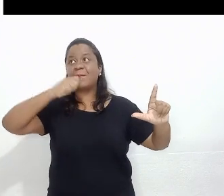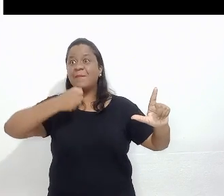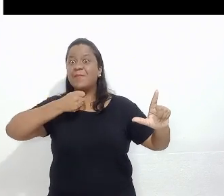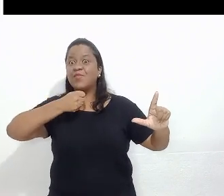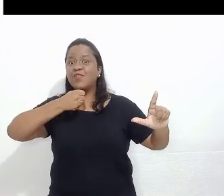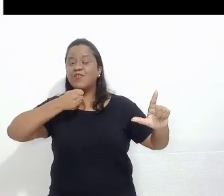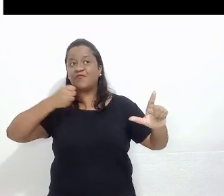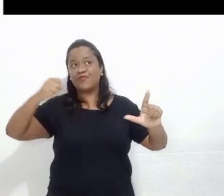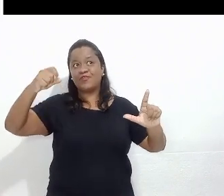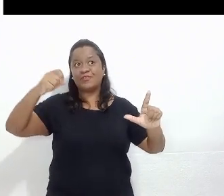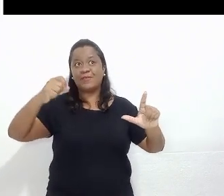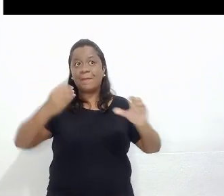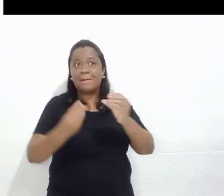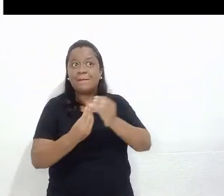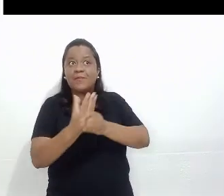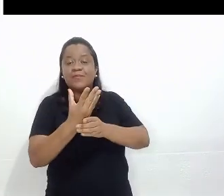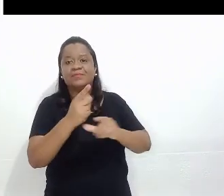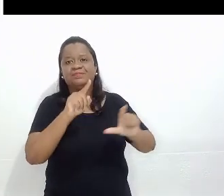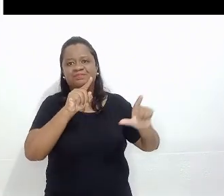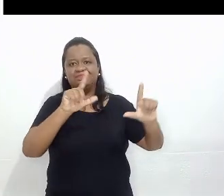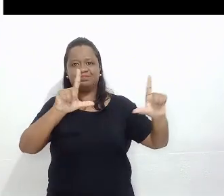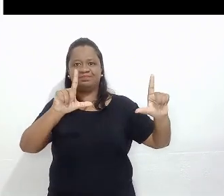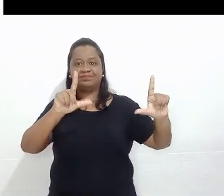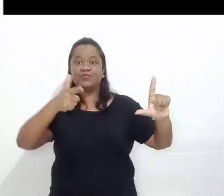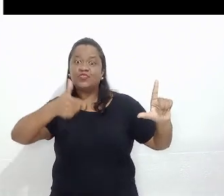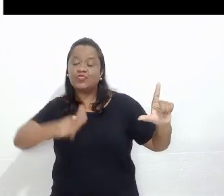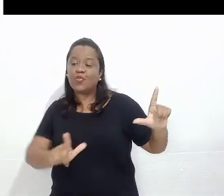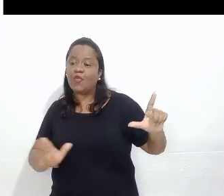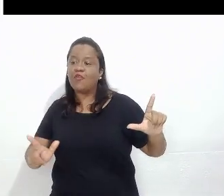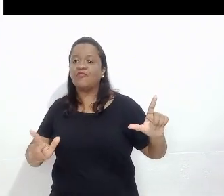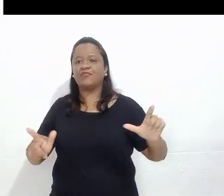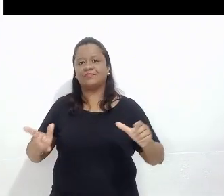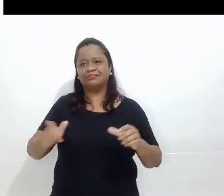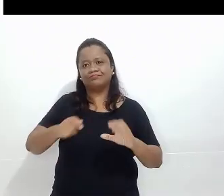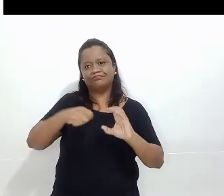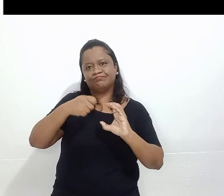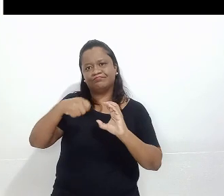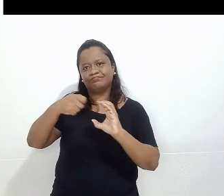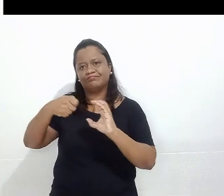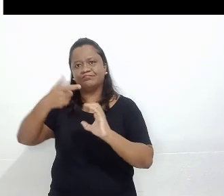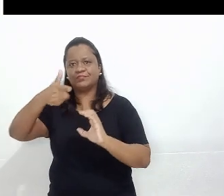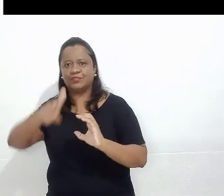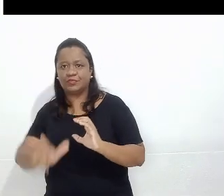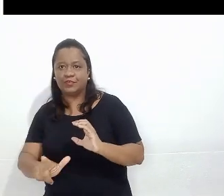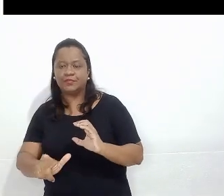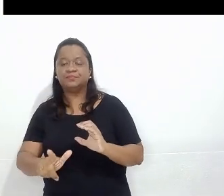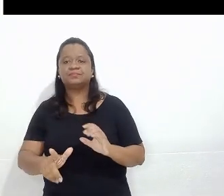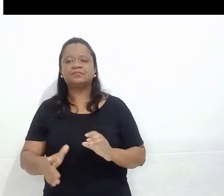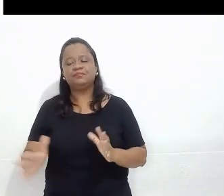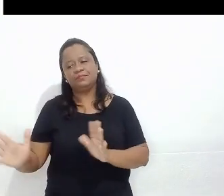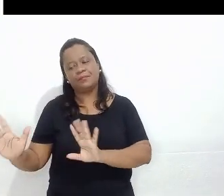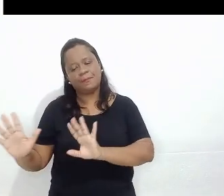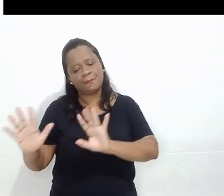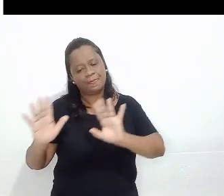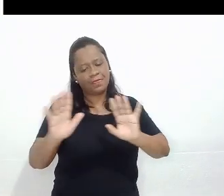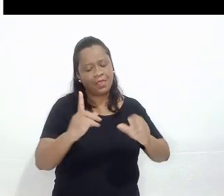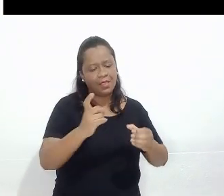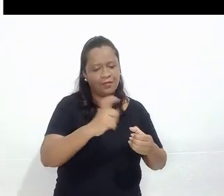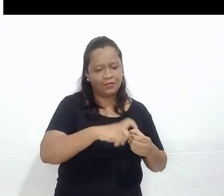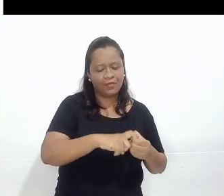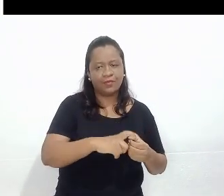de novo todo mundo. Né? Alguém vê que o foco não foi, não acompanhou, grava todo mundo. O